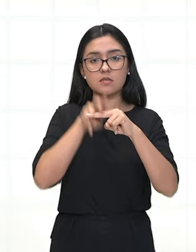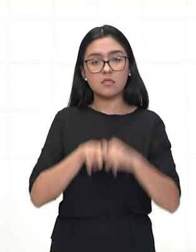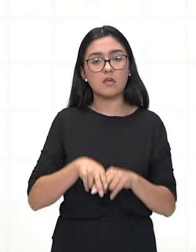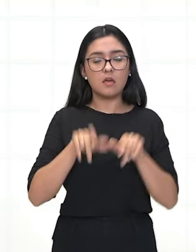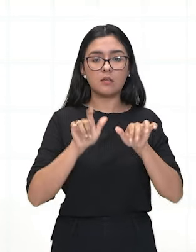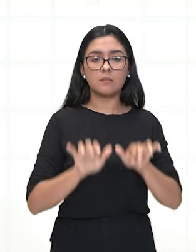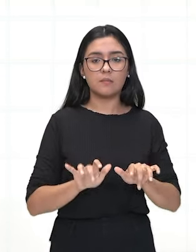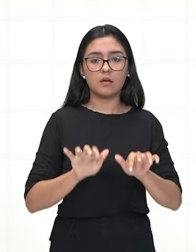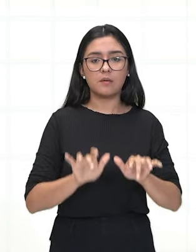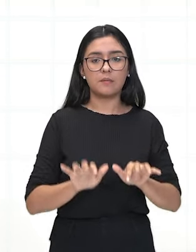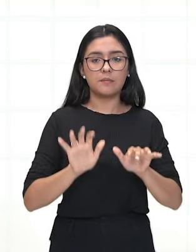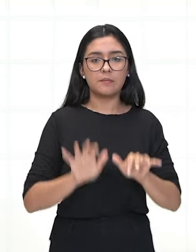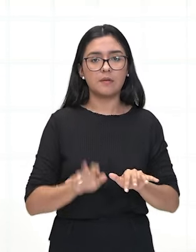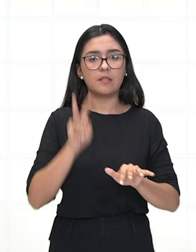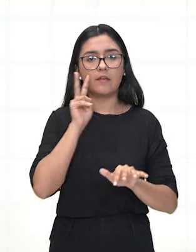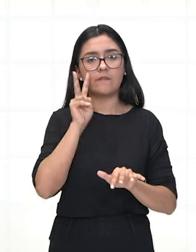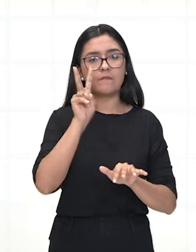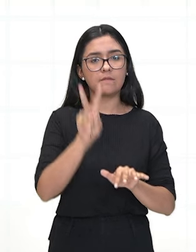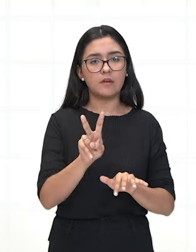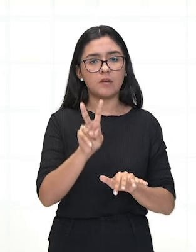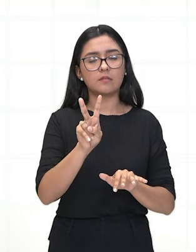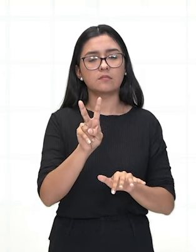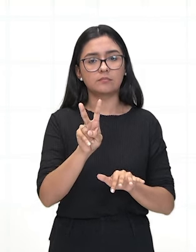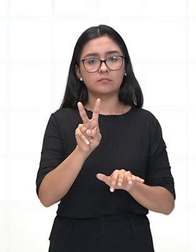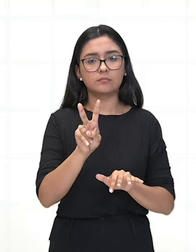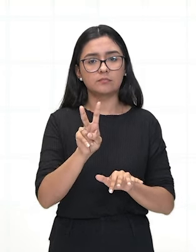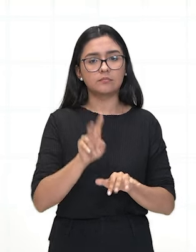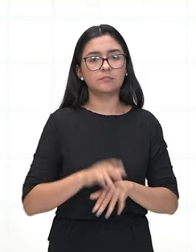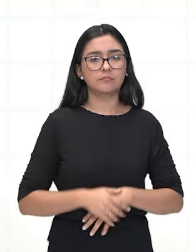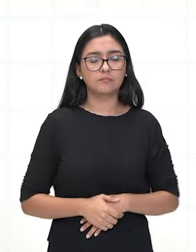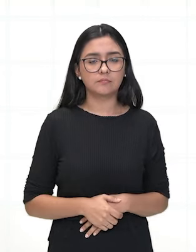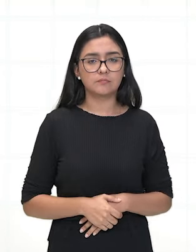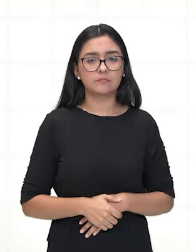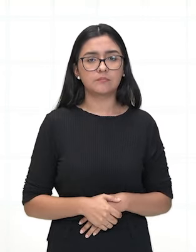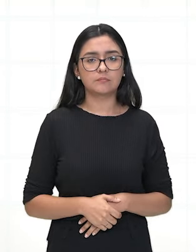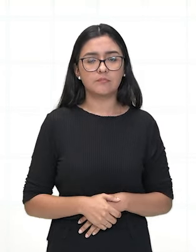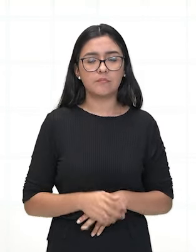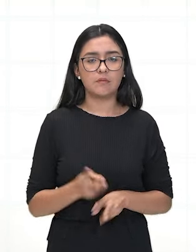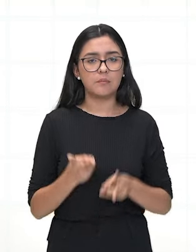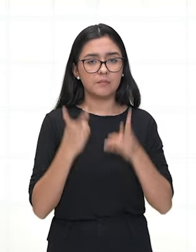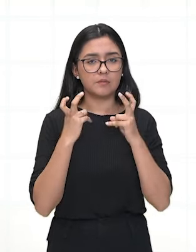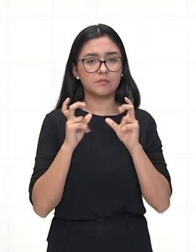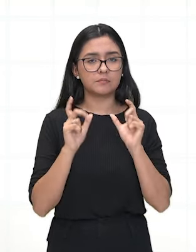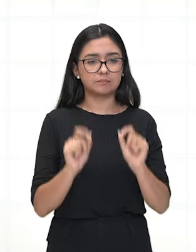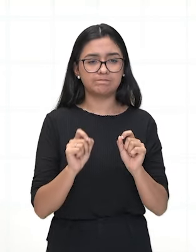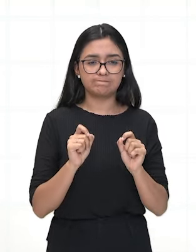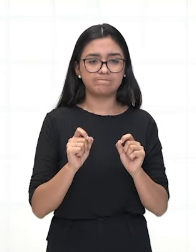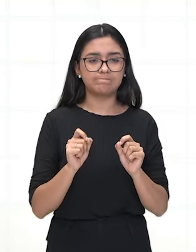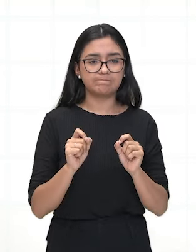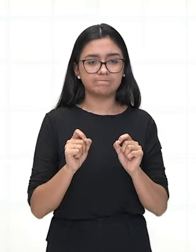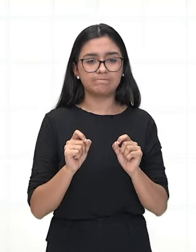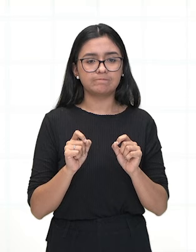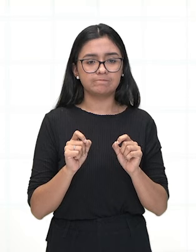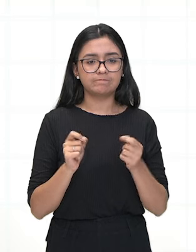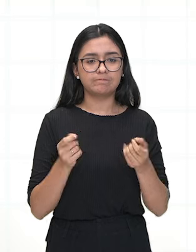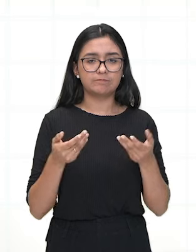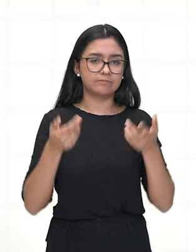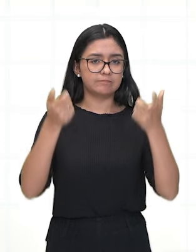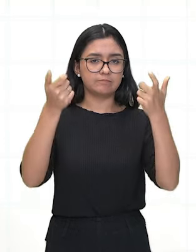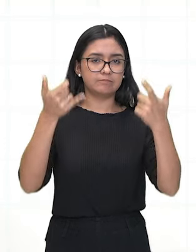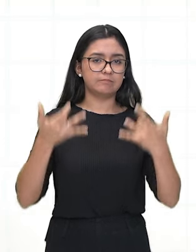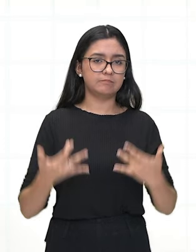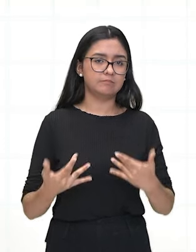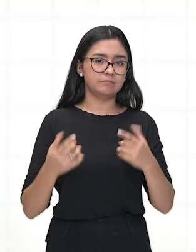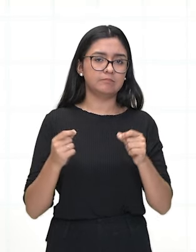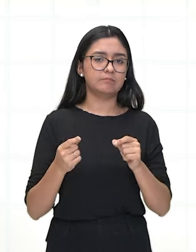OK ela tá acompanhando ali aquela partitura e o que que eu quero falar sobre esse determinado momento no